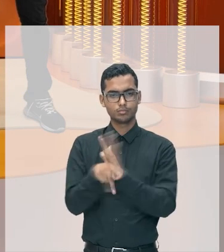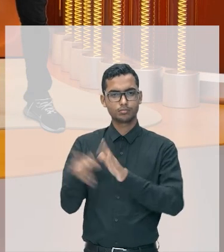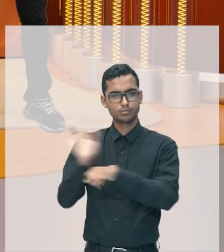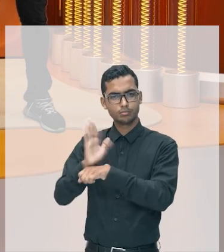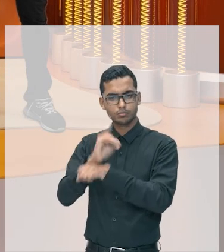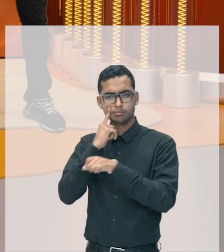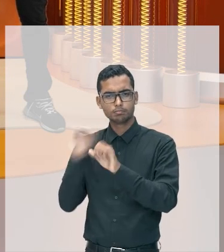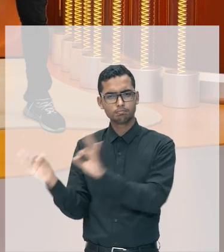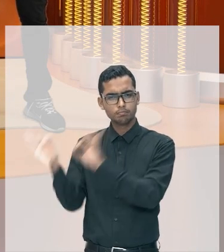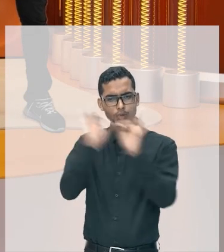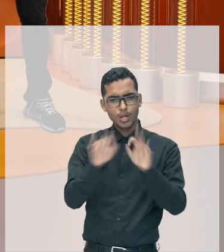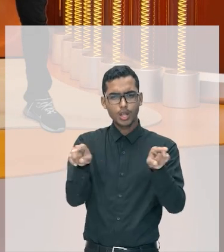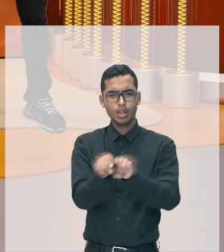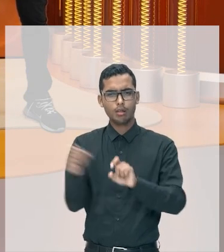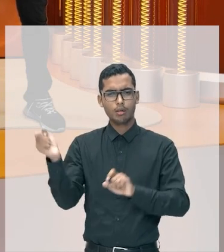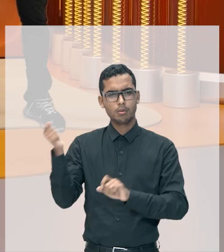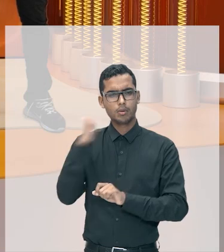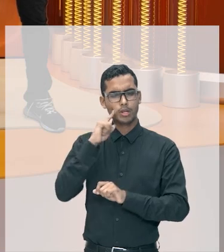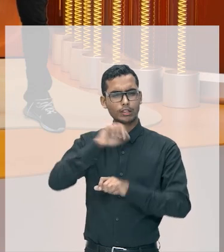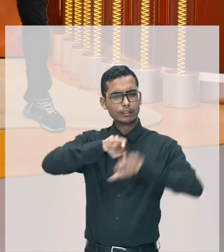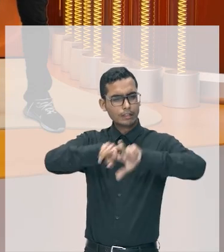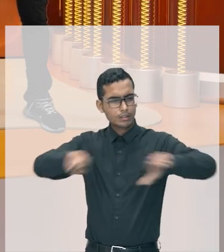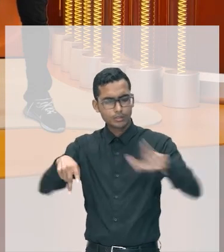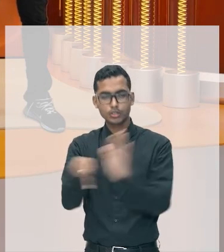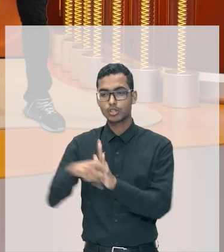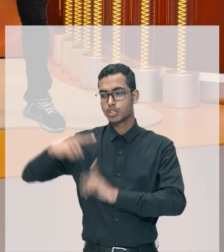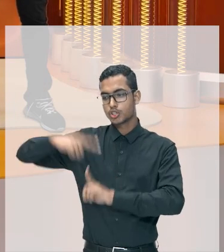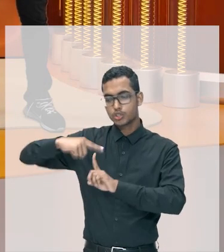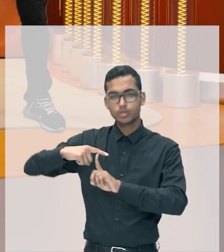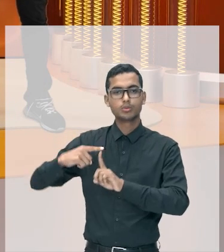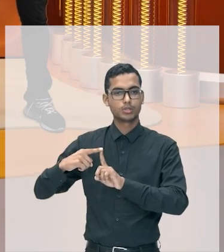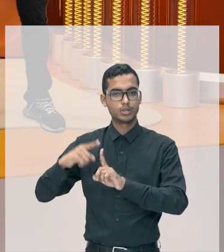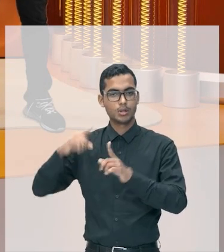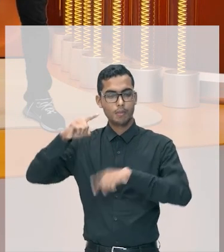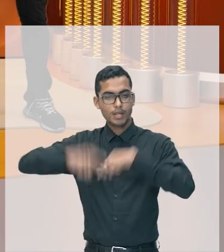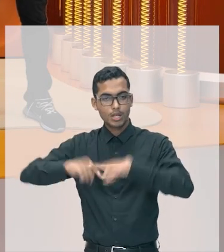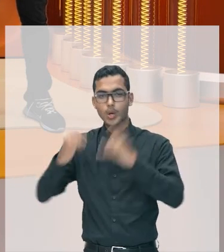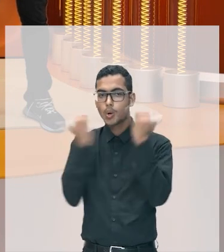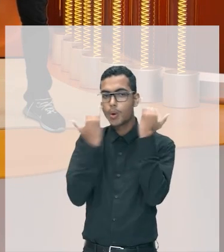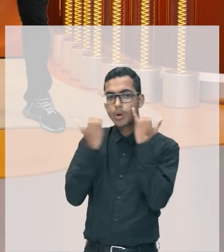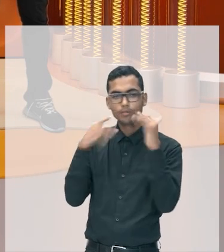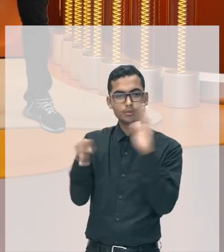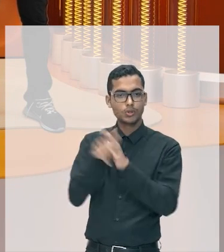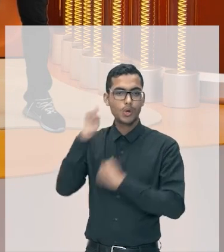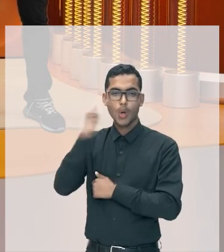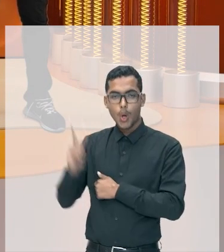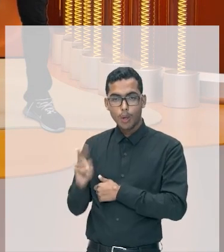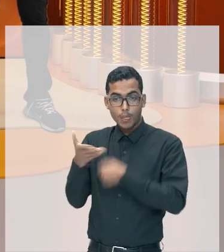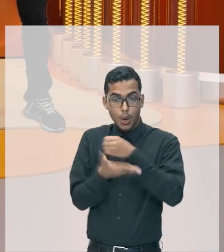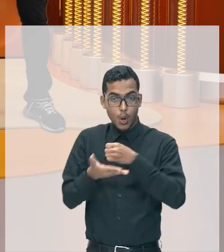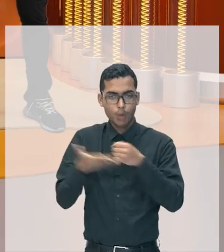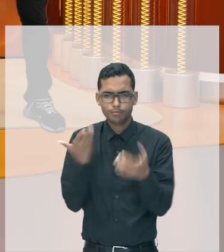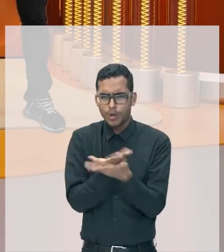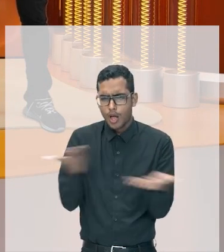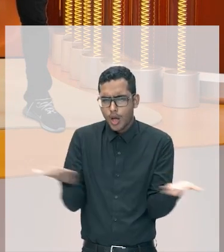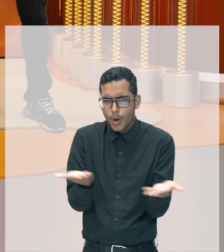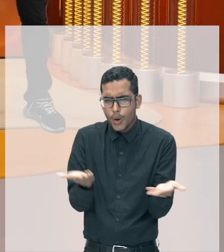passando mostrando diferentes tipos de fontes históricas e, com base na nossa aula, a gente quer saber